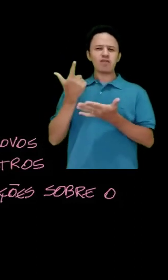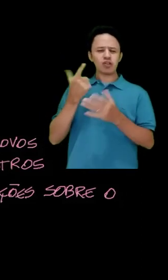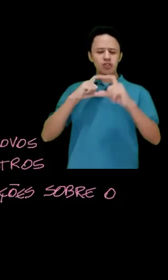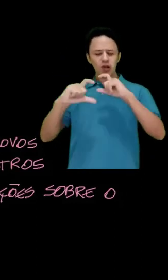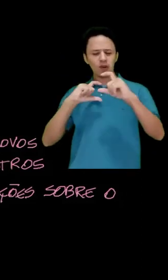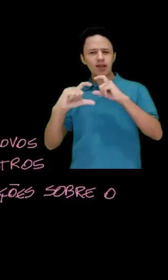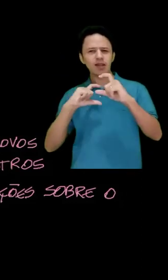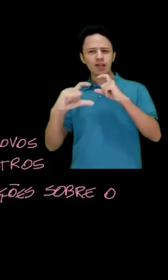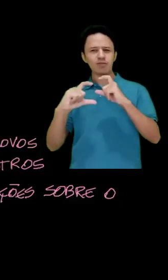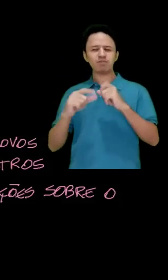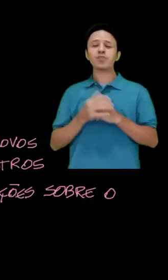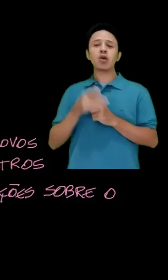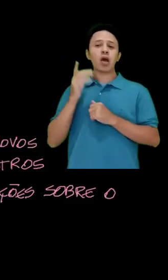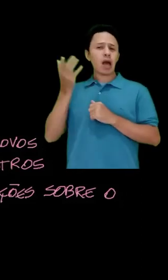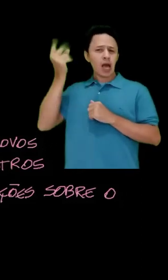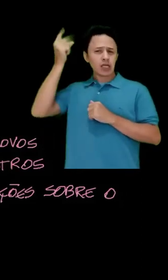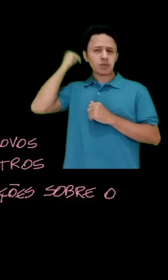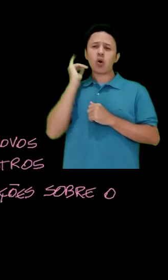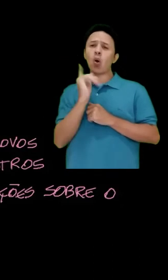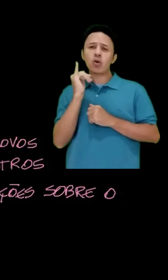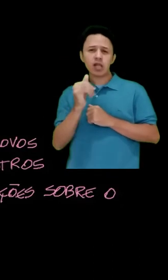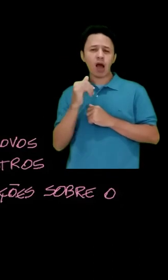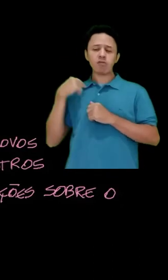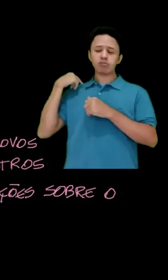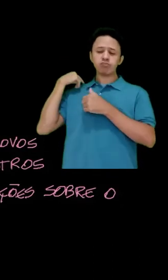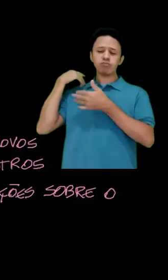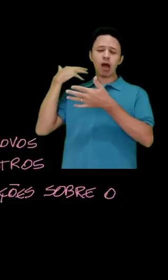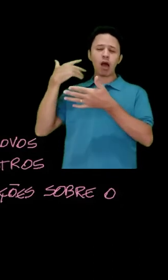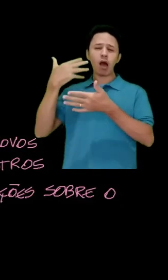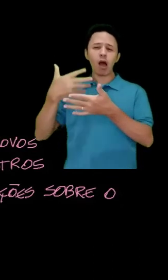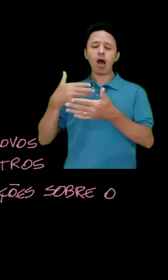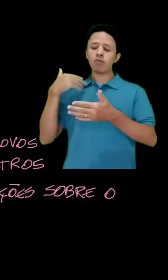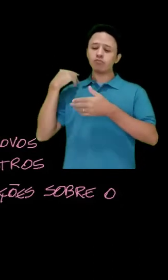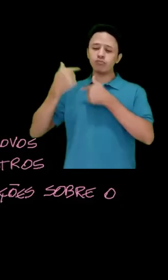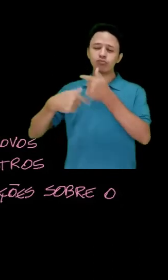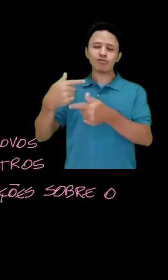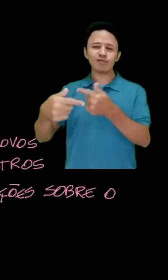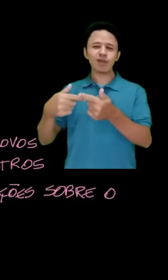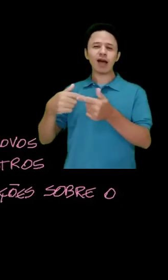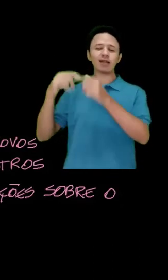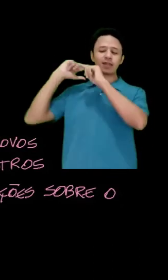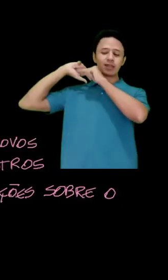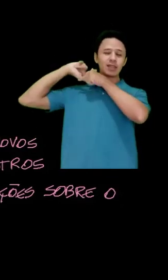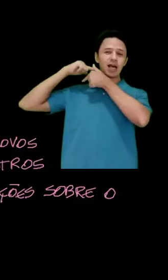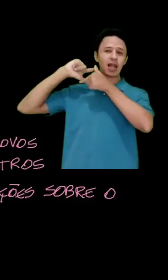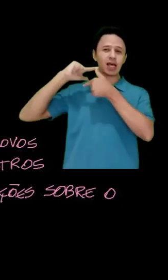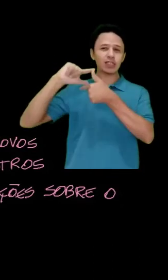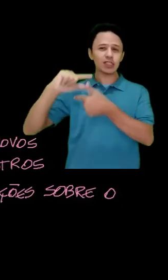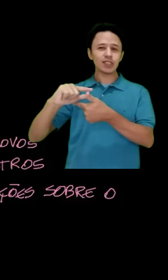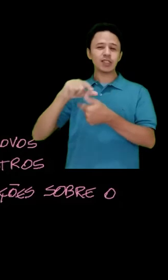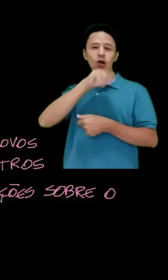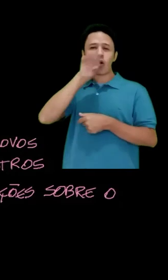livros, em histórias em quadrinhos, eram contadas e só chegaram até nós, hoje em dia, por conta da tradição oral,